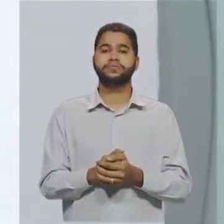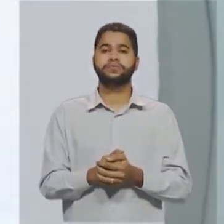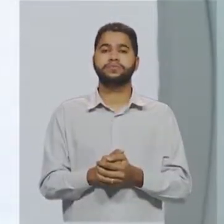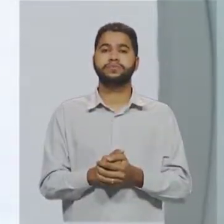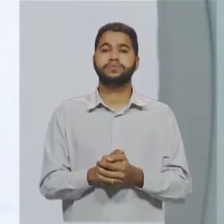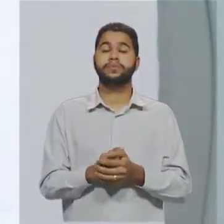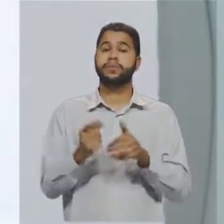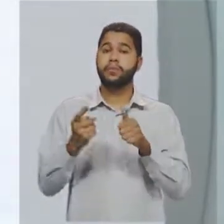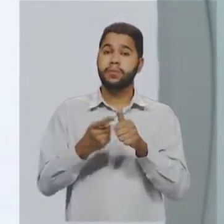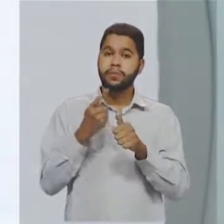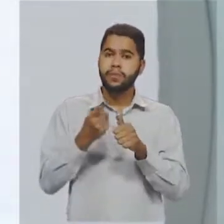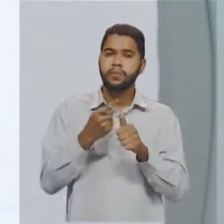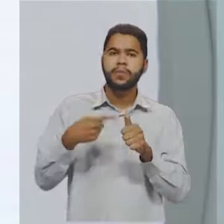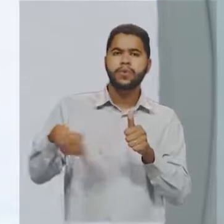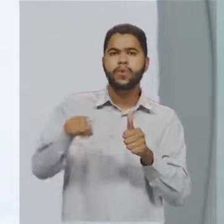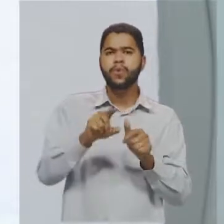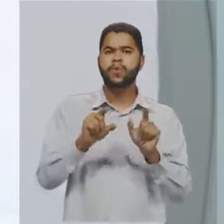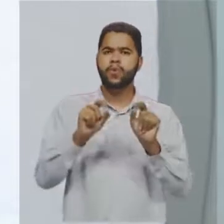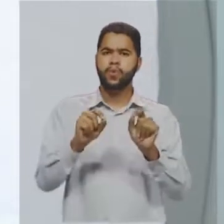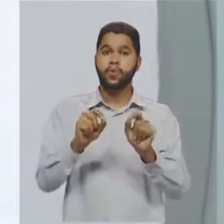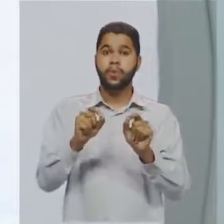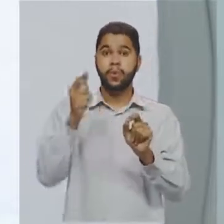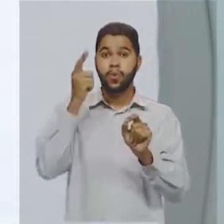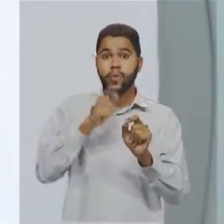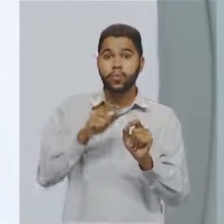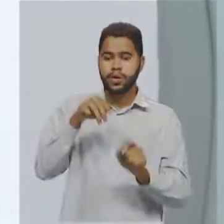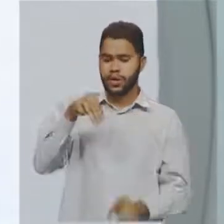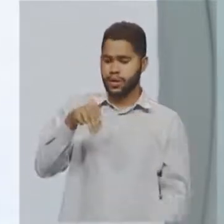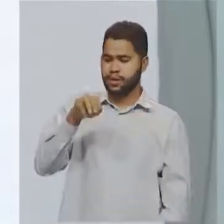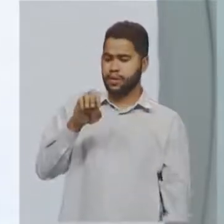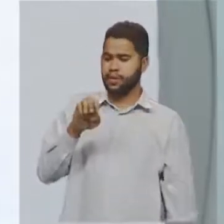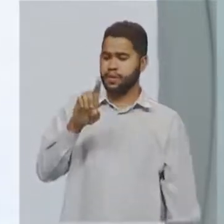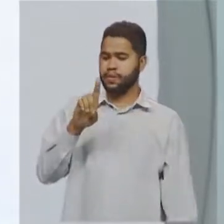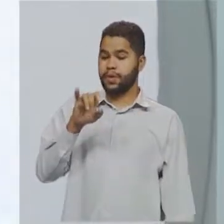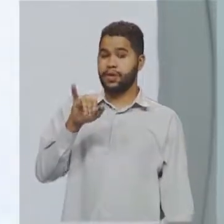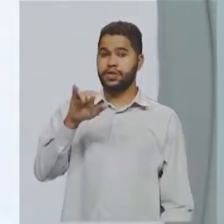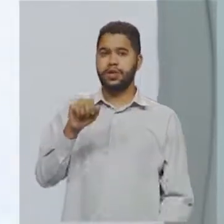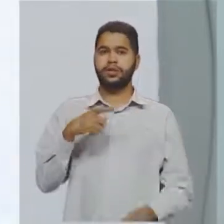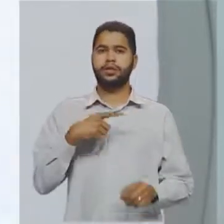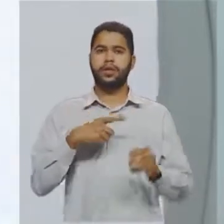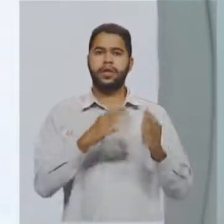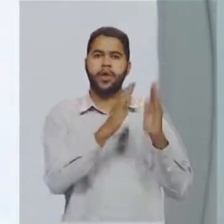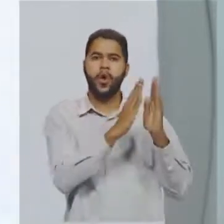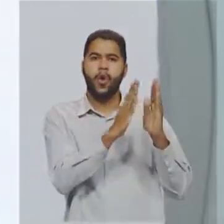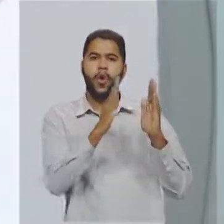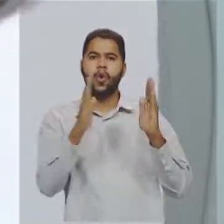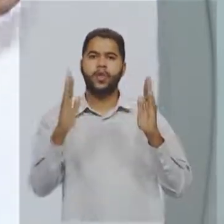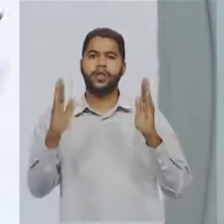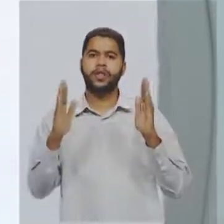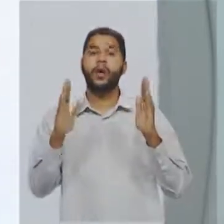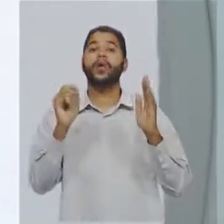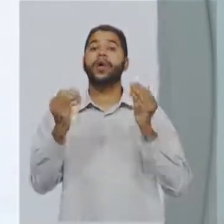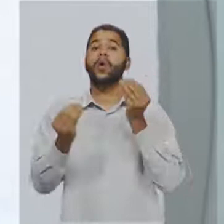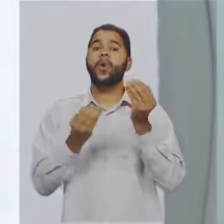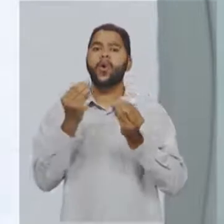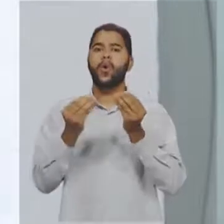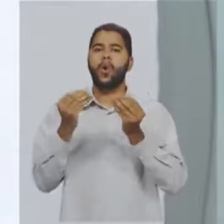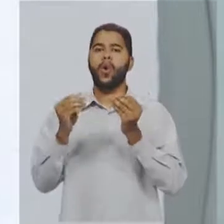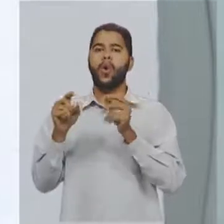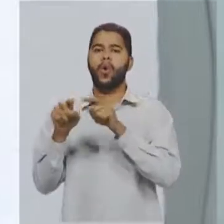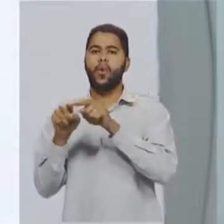a primeira coisa que a gente tem que fazer para obter a mediana, a gente tem que ordenar os valores. Então, aqui no caso não está em